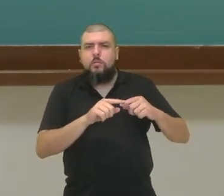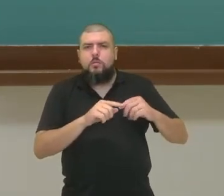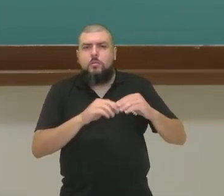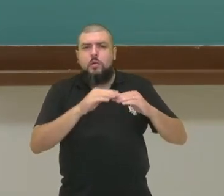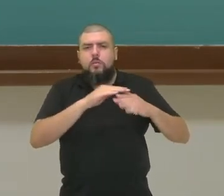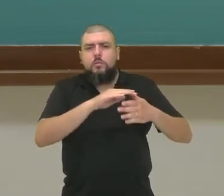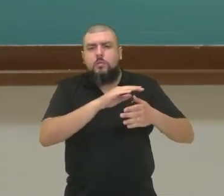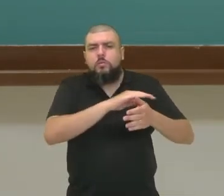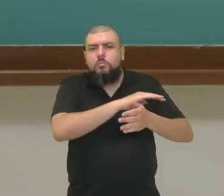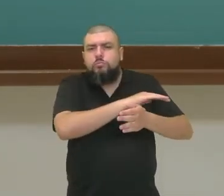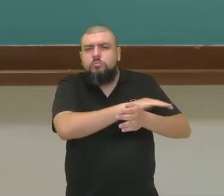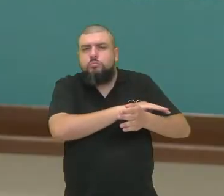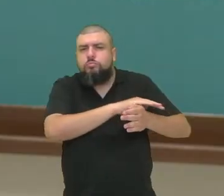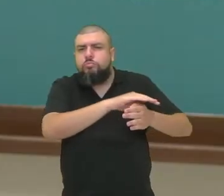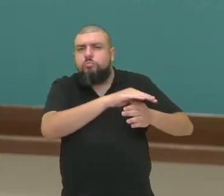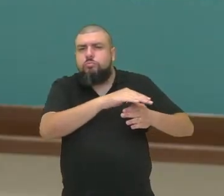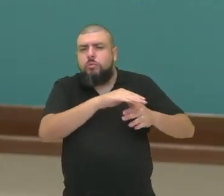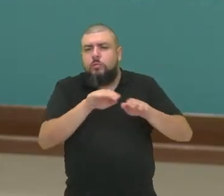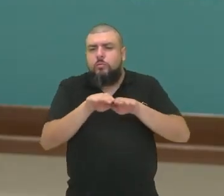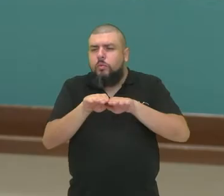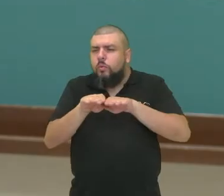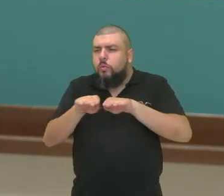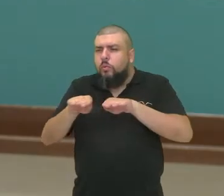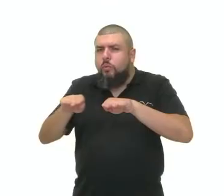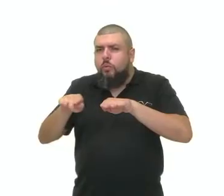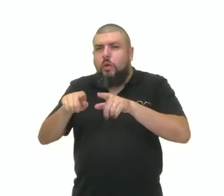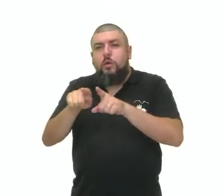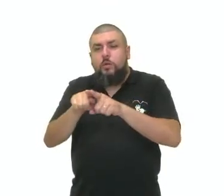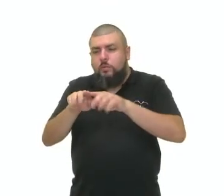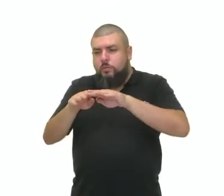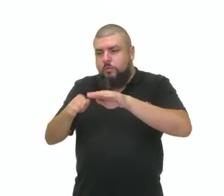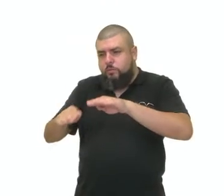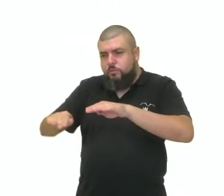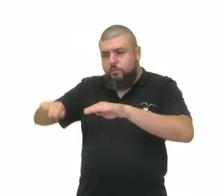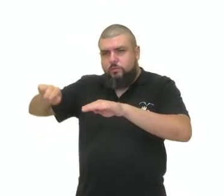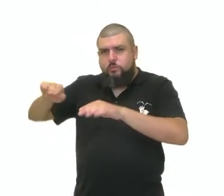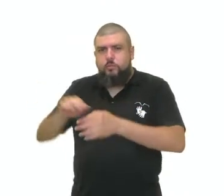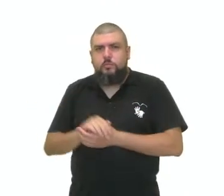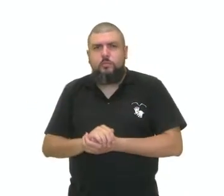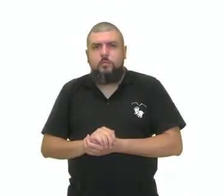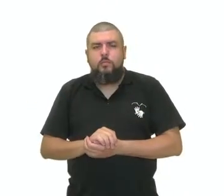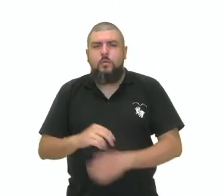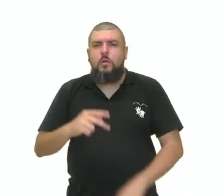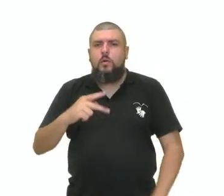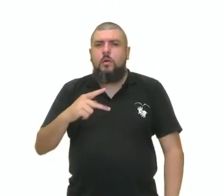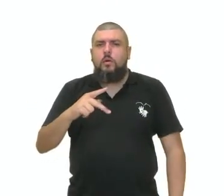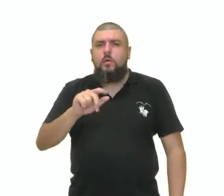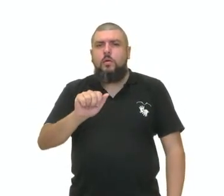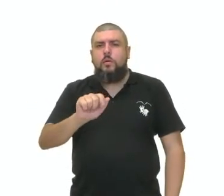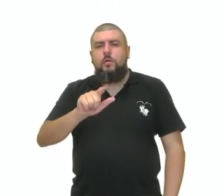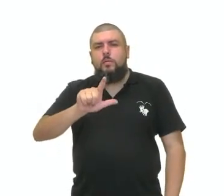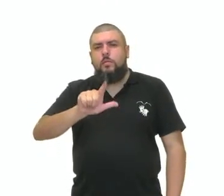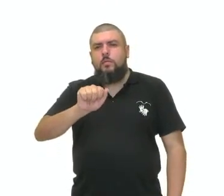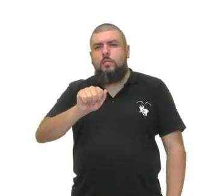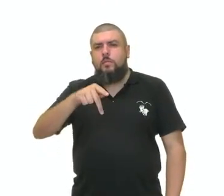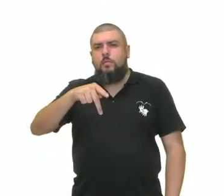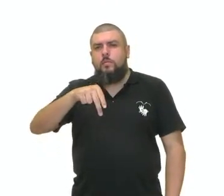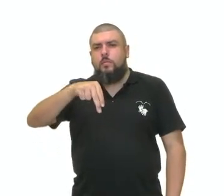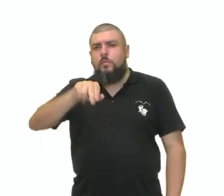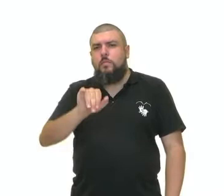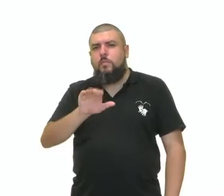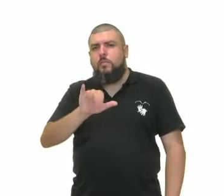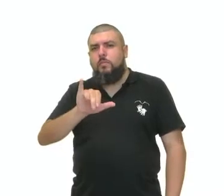depressões. Então vamos ver aqui então nessa ilustração, olha só. As planícies são terrenos, né, relativamente planos e baixos,